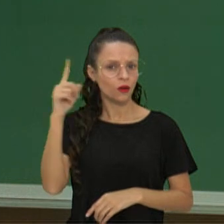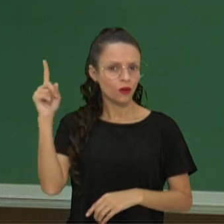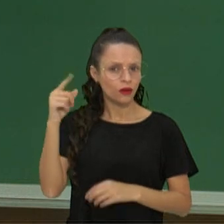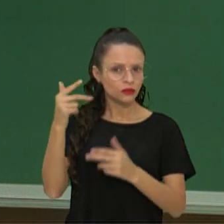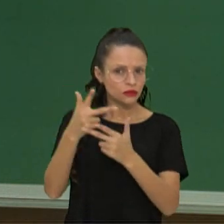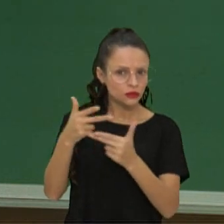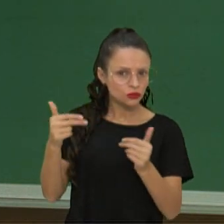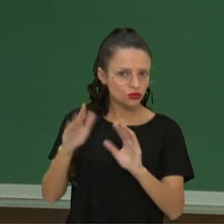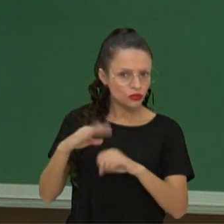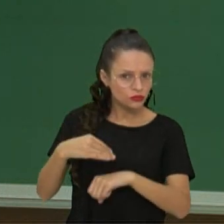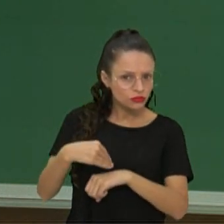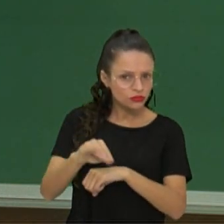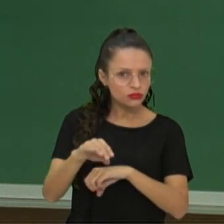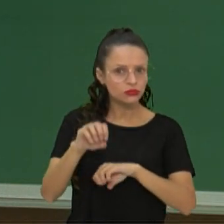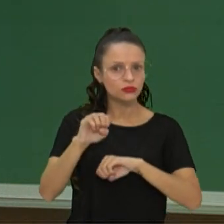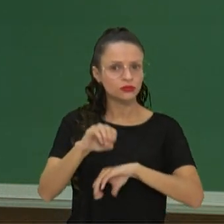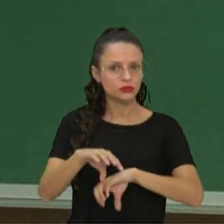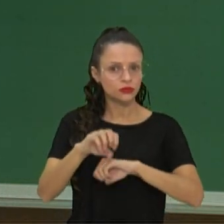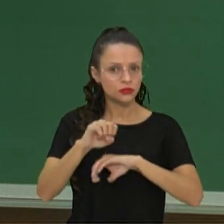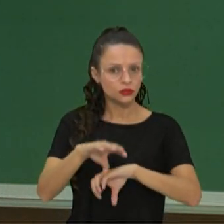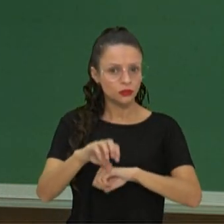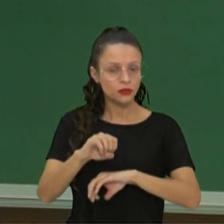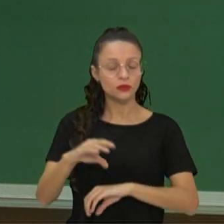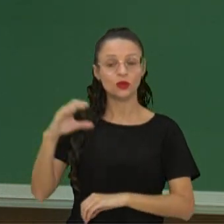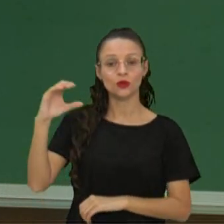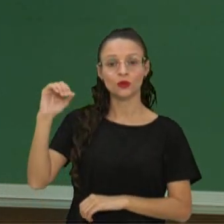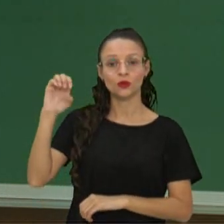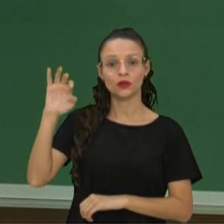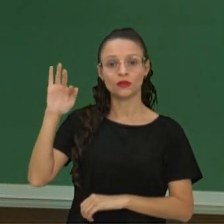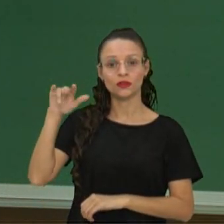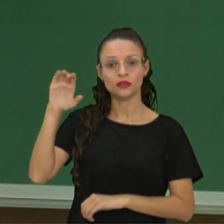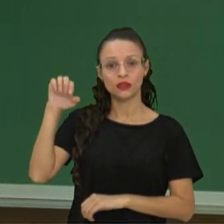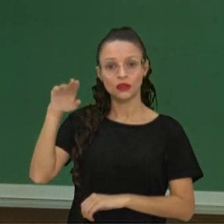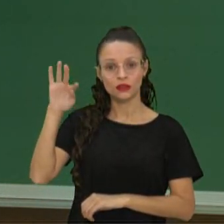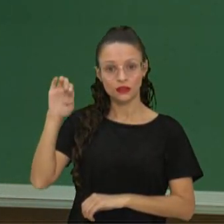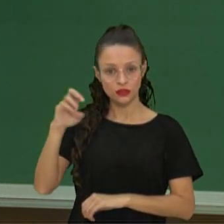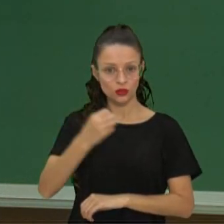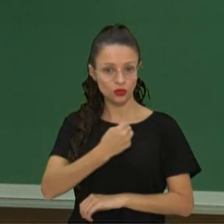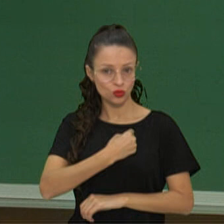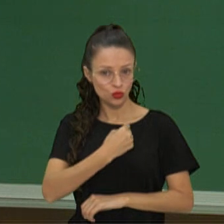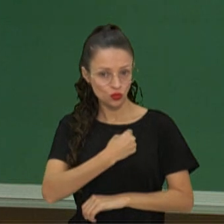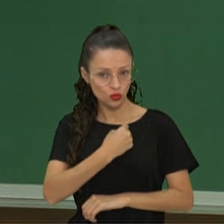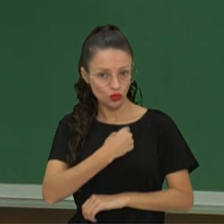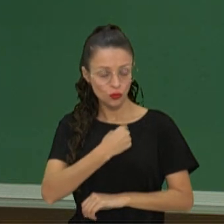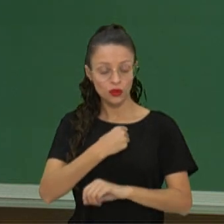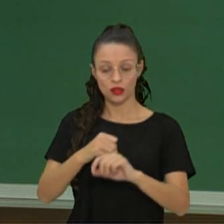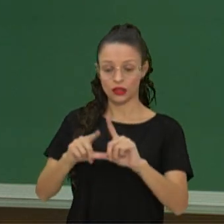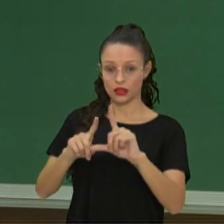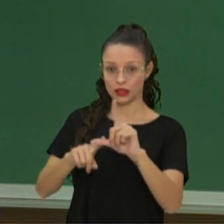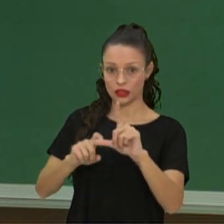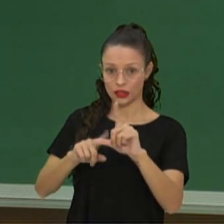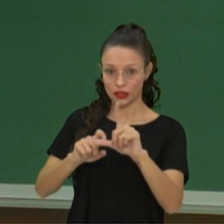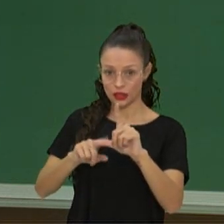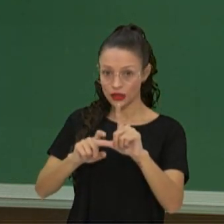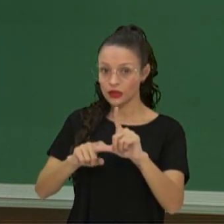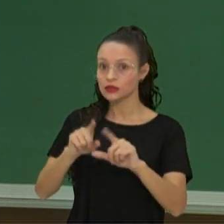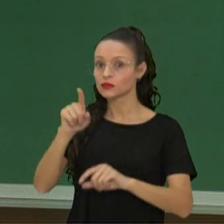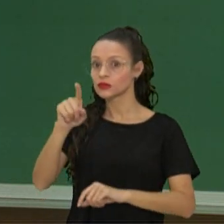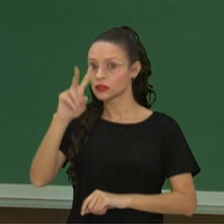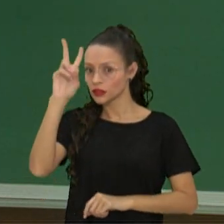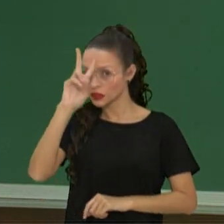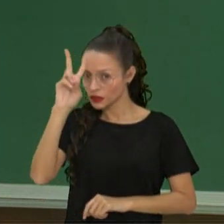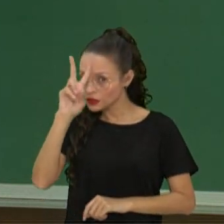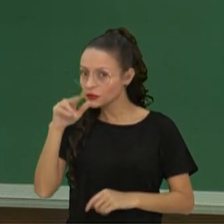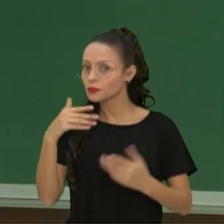gente já conversou. O monômio ele tem coeficiente, que é o número, parte literal, que é a letra com o seu expoente. Né? É importante recordar